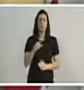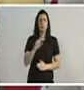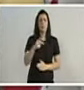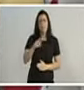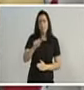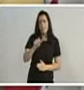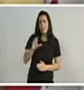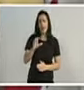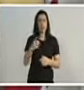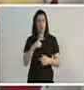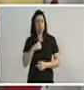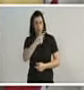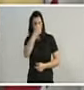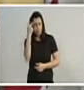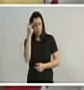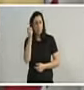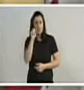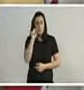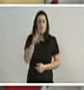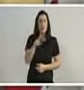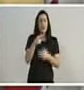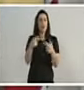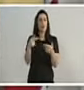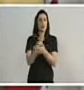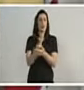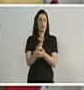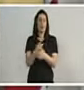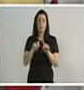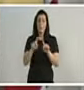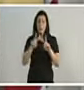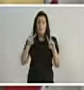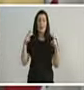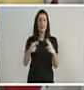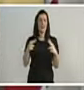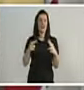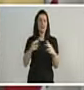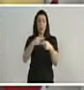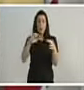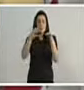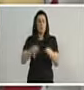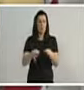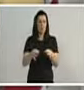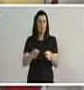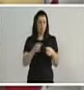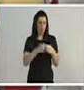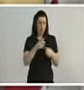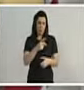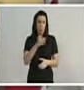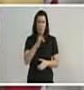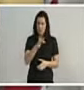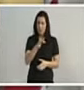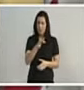enxergam as coisas negativas dos erros e não reconhece os acertos sem dúvida nenhuma o nosso partido a nível federal estadual e local